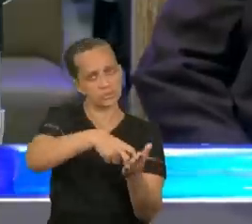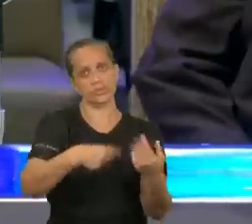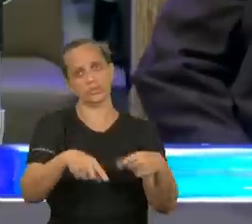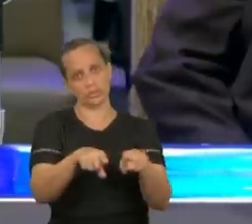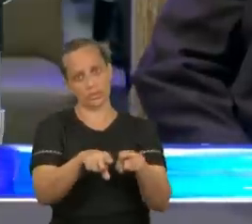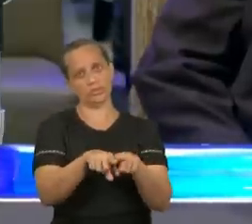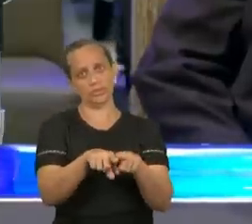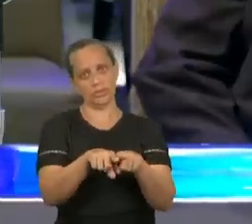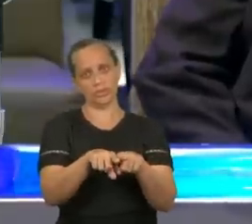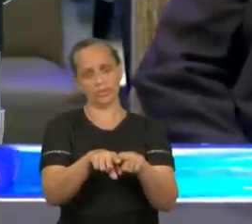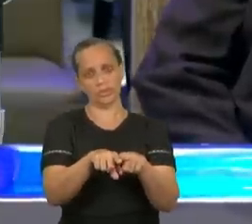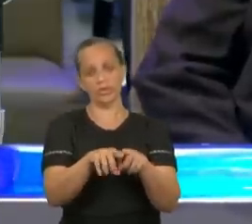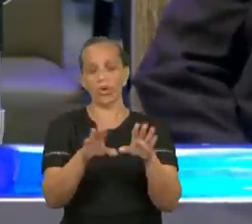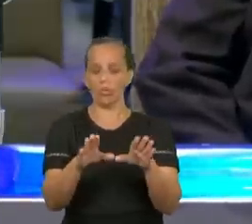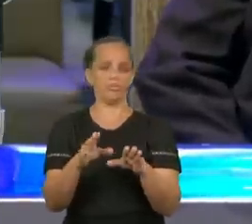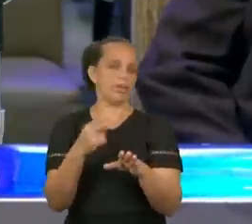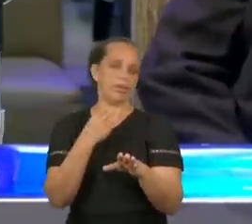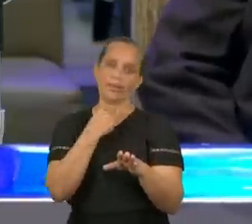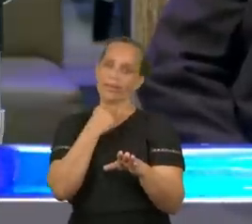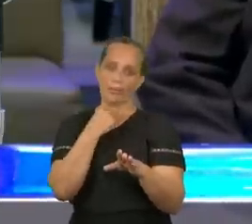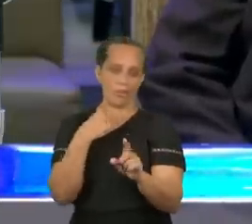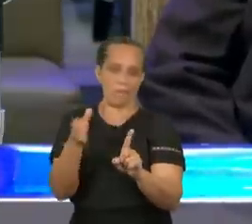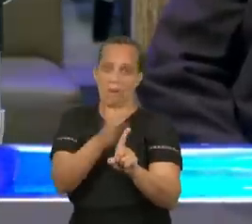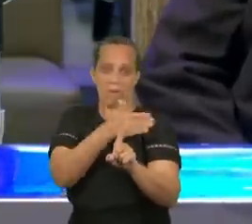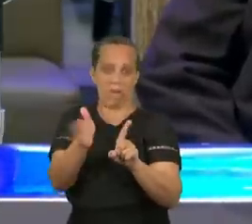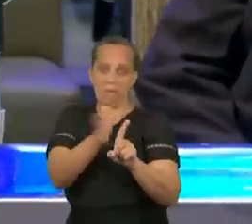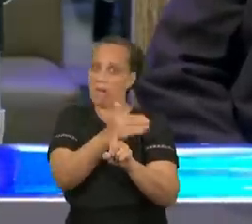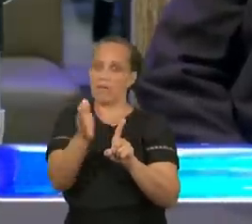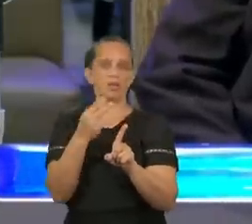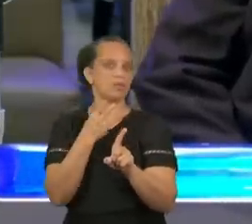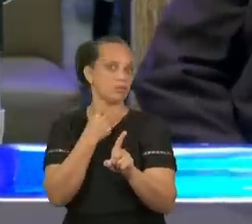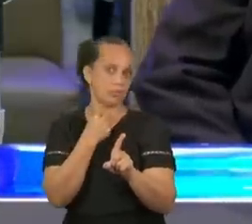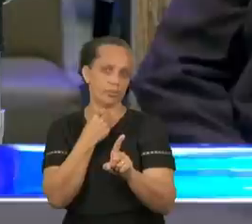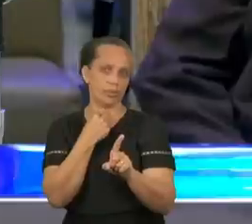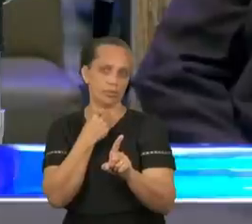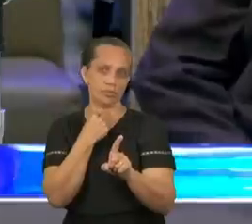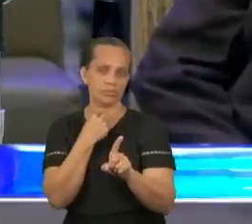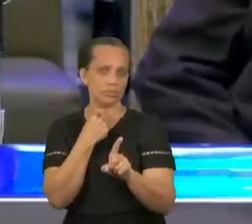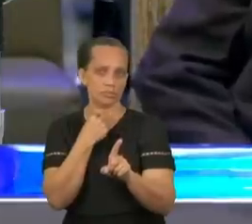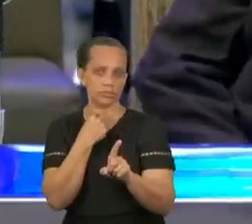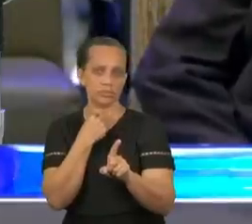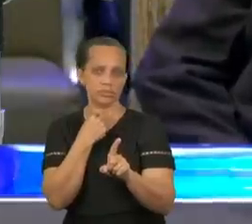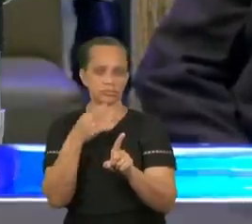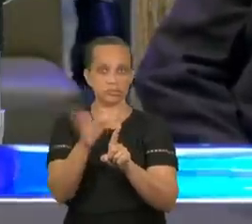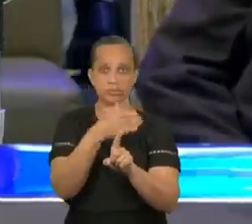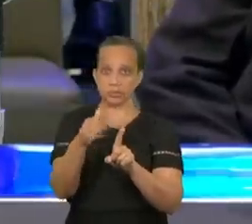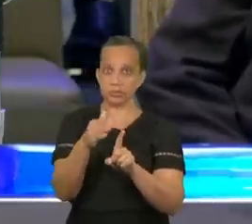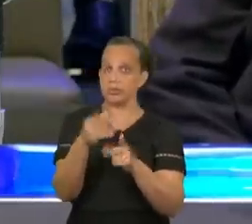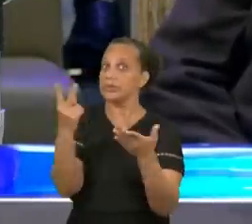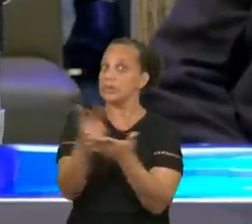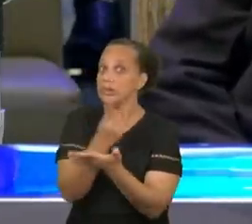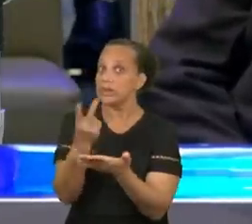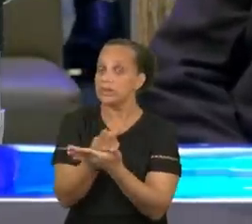não pode se espancar os filhos não pode deixar marcadas não aí você está espancando já cometendo crime porque